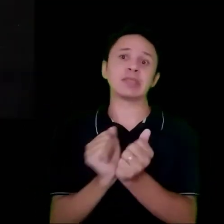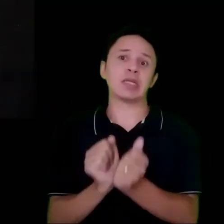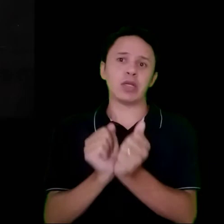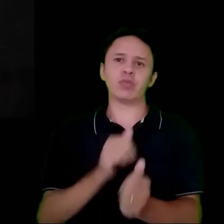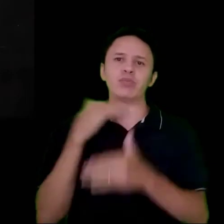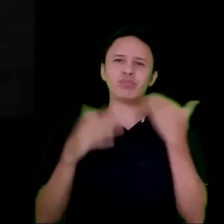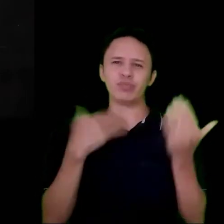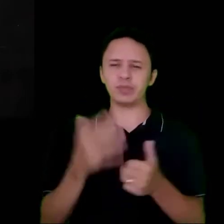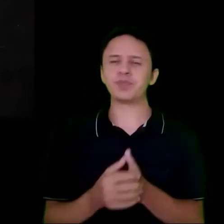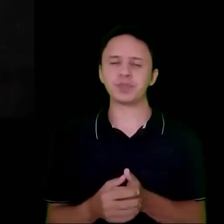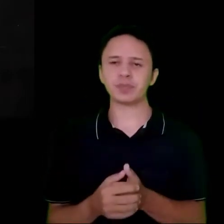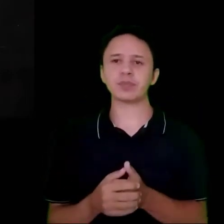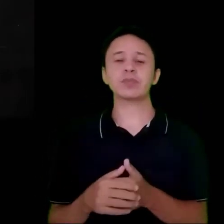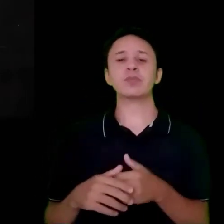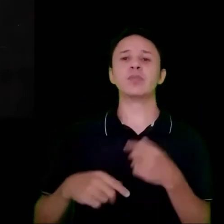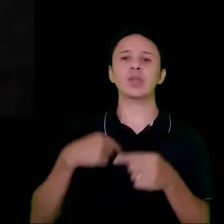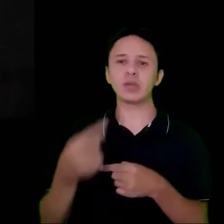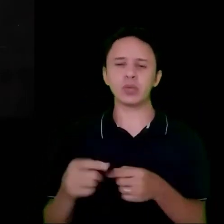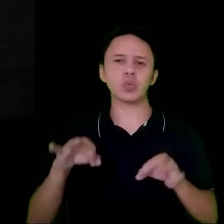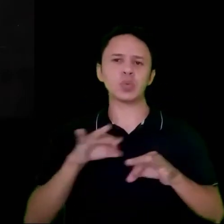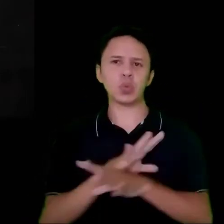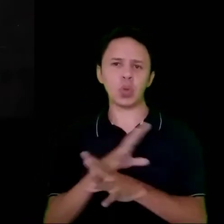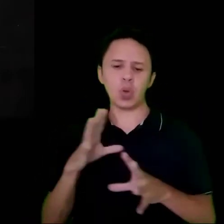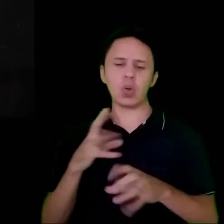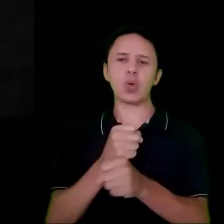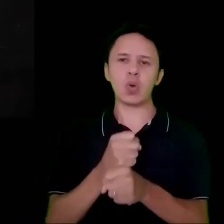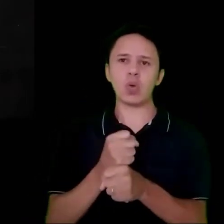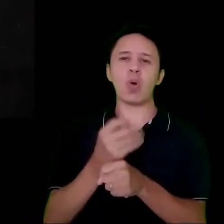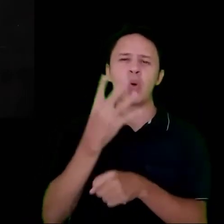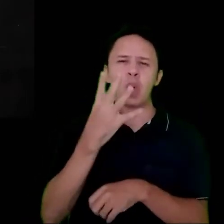africanos escravizados chegam em 1538. No total,